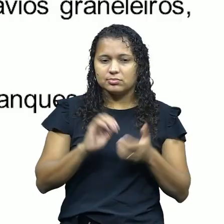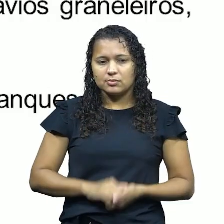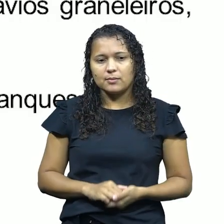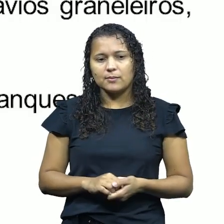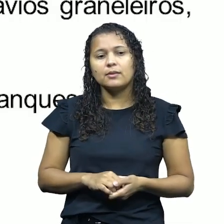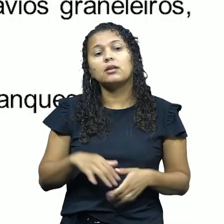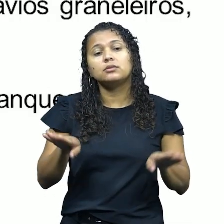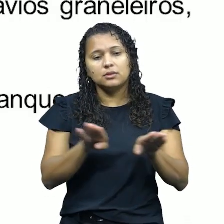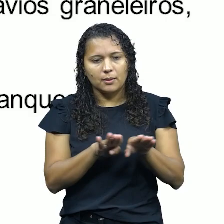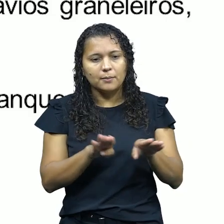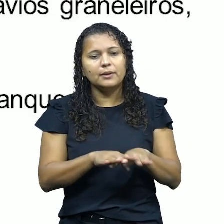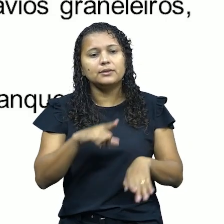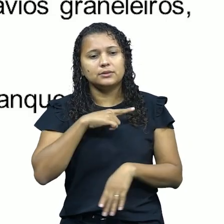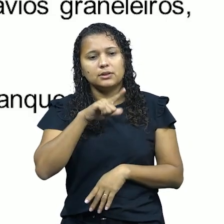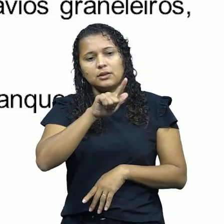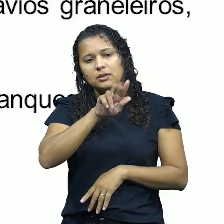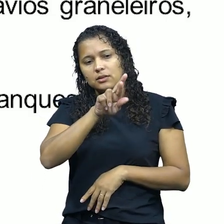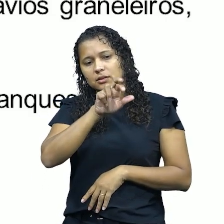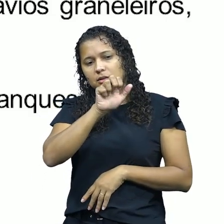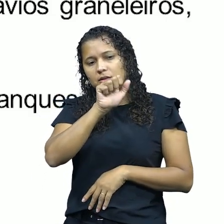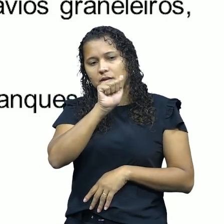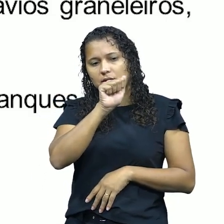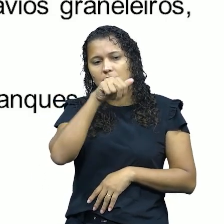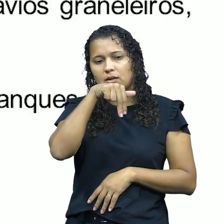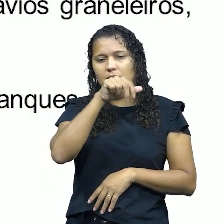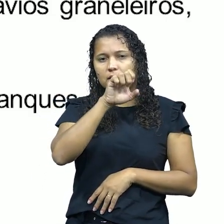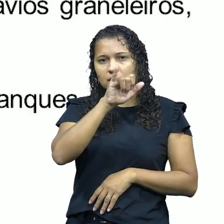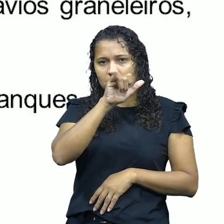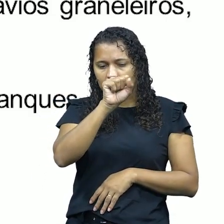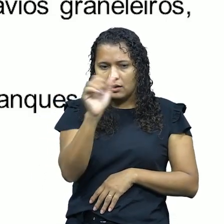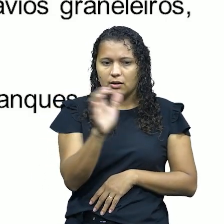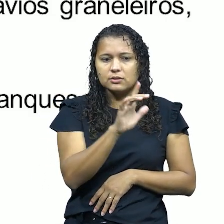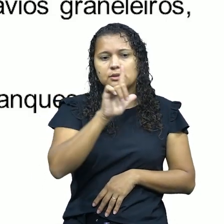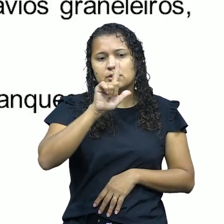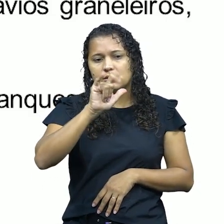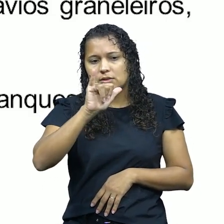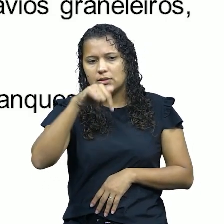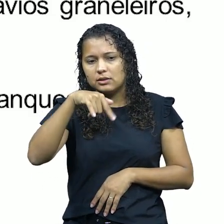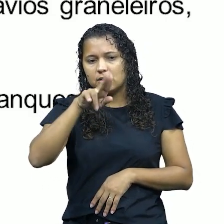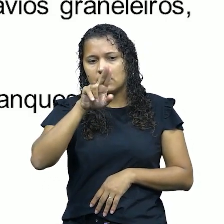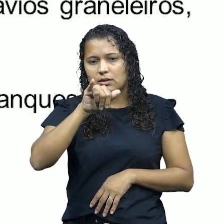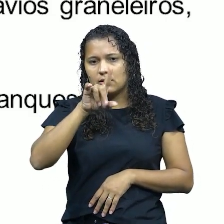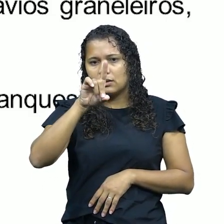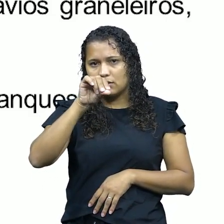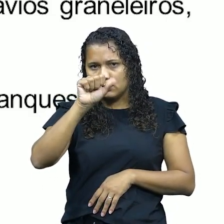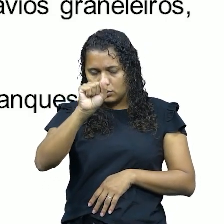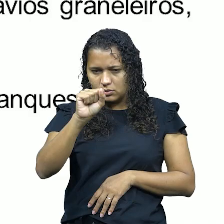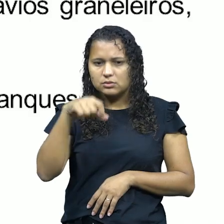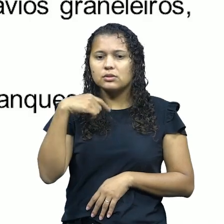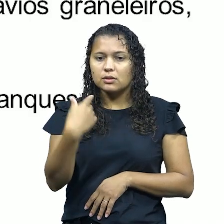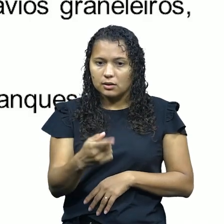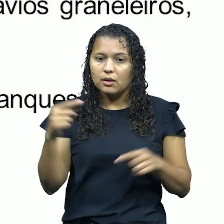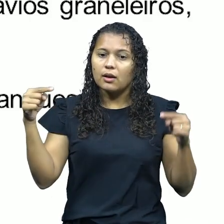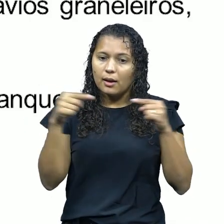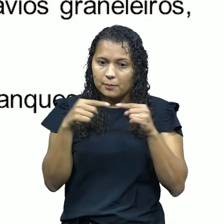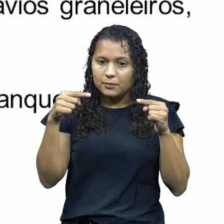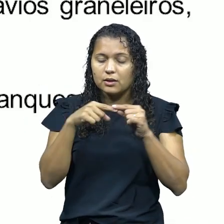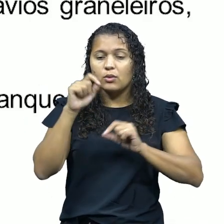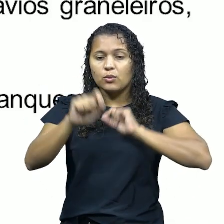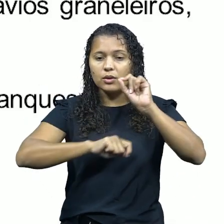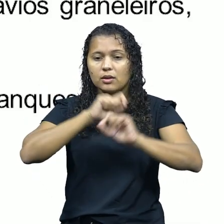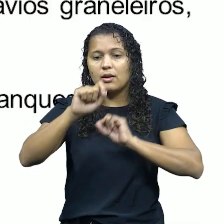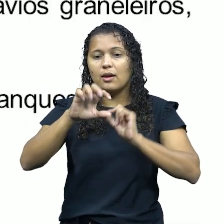porões. E tem o tipo por granéis líquidos, que ele é embarcado diretamente nos navios